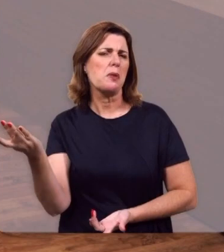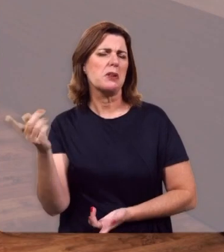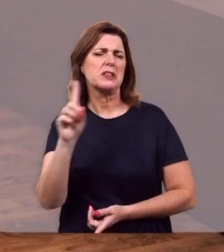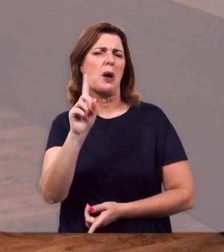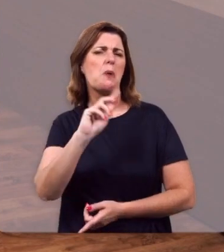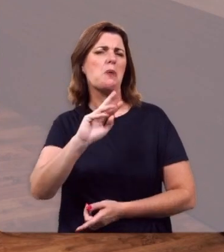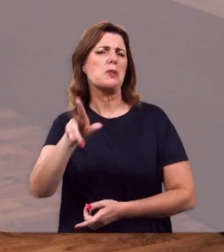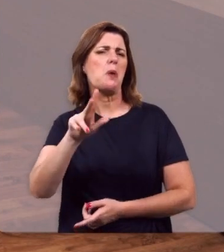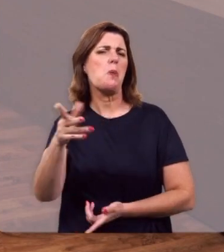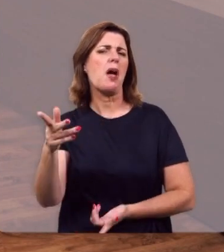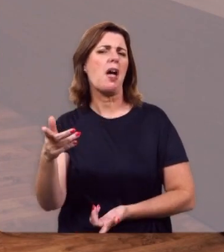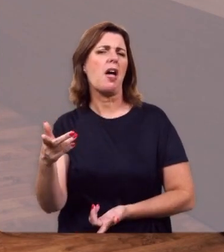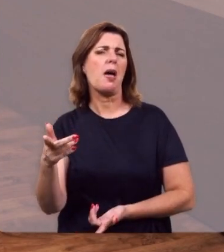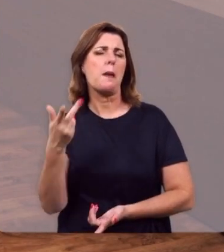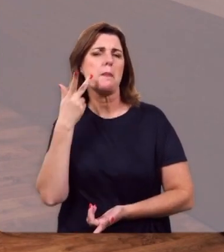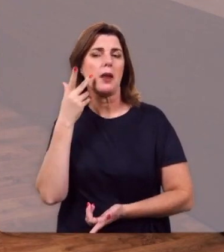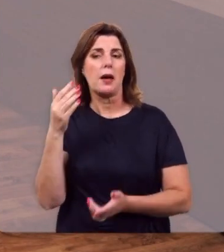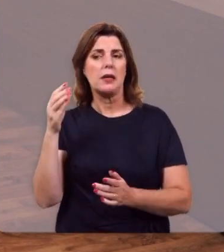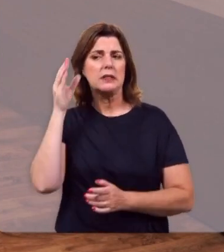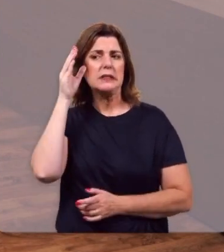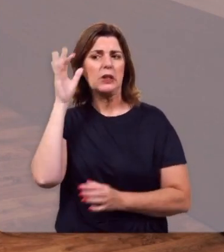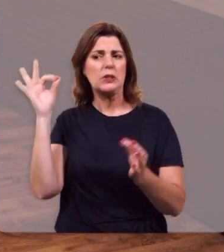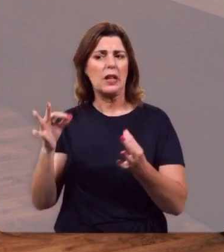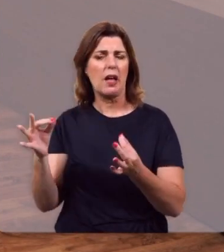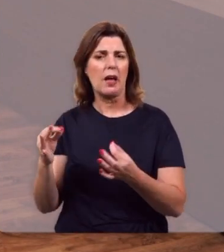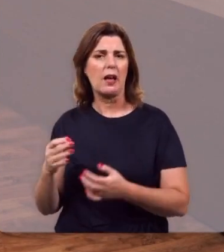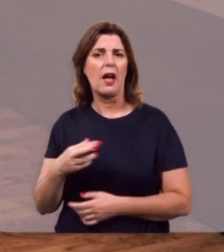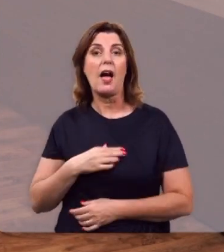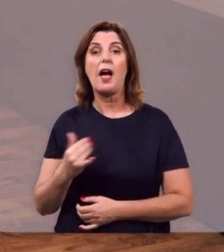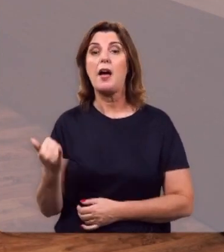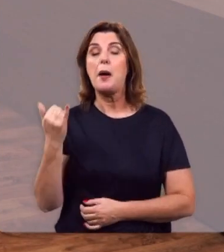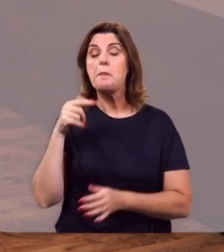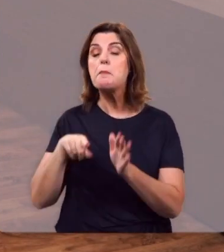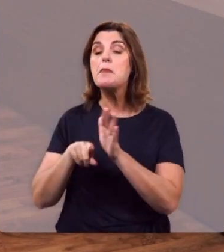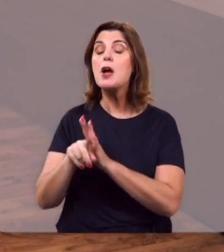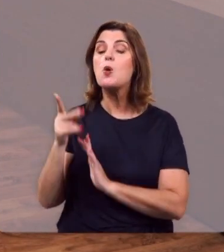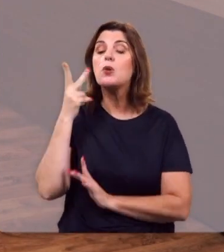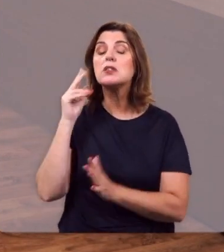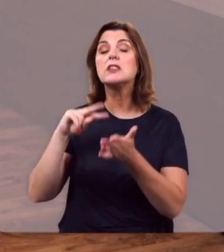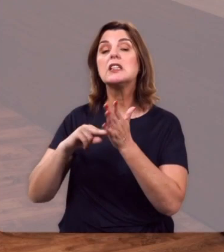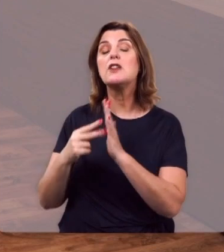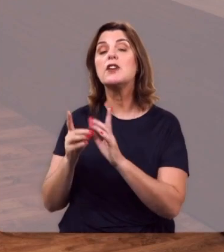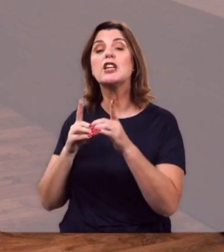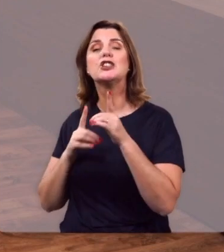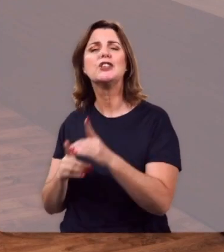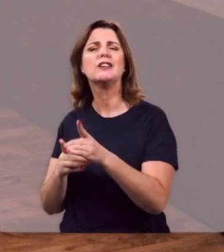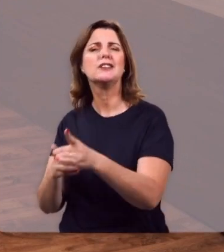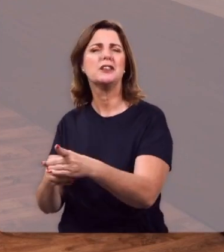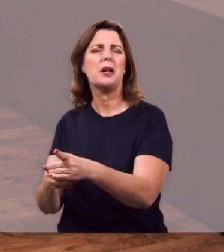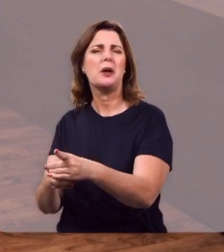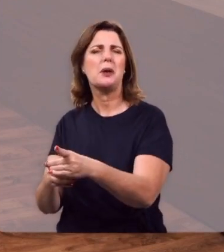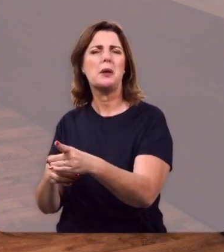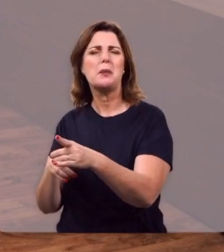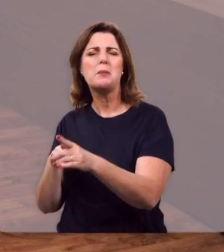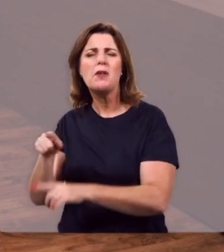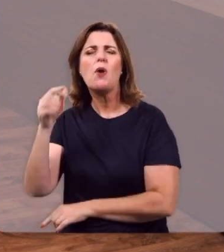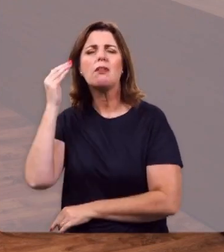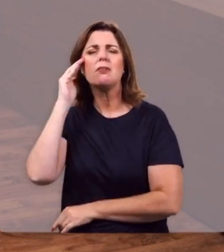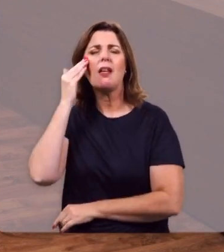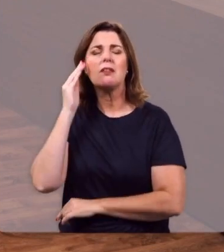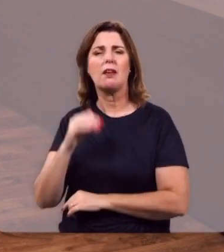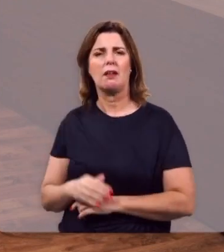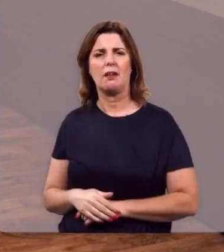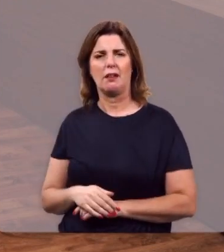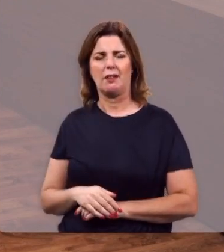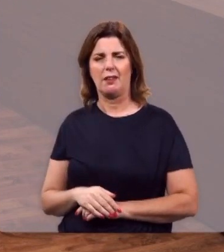para cientificá-lo. Não, essa pergunta tem a ver com os discípulos, para acordar a consciência